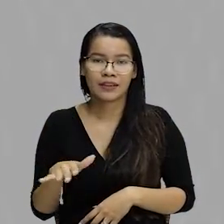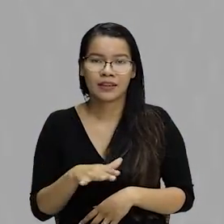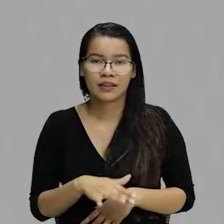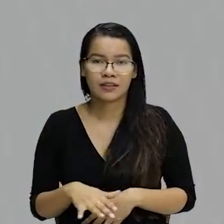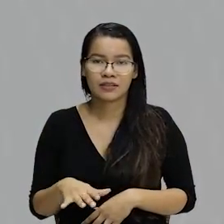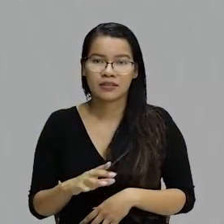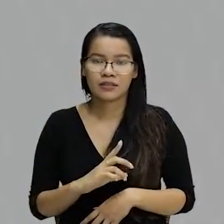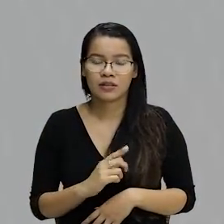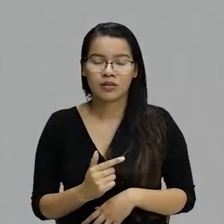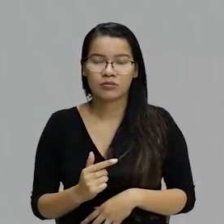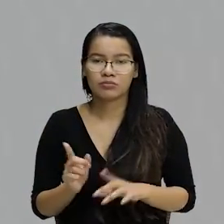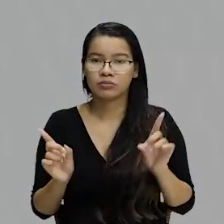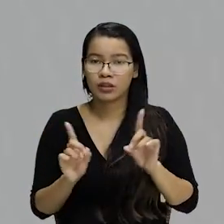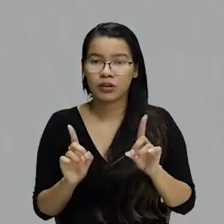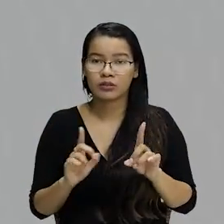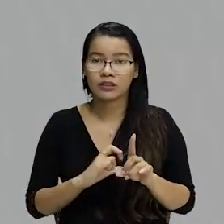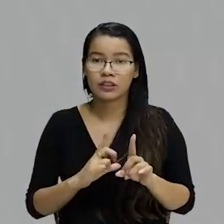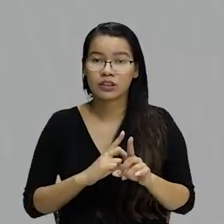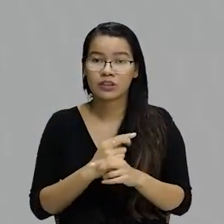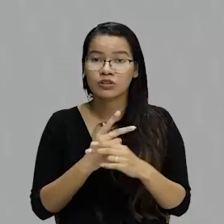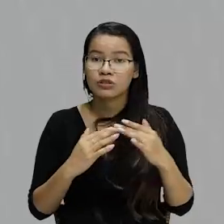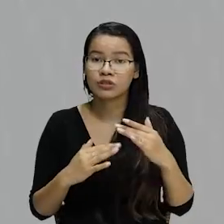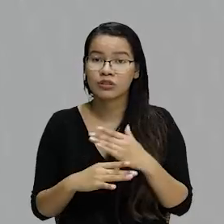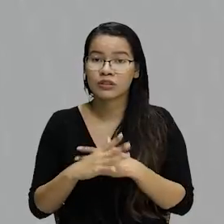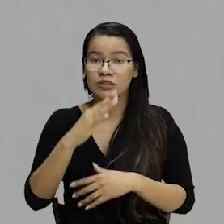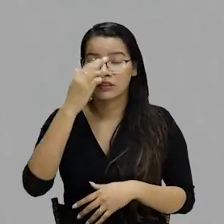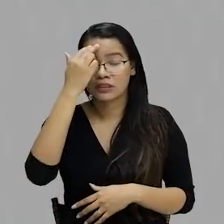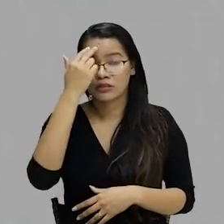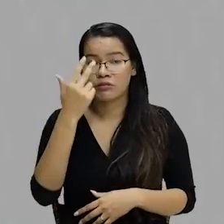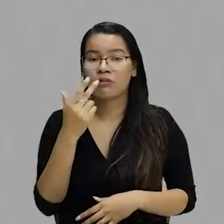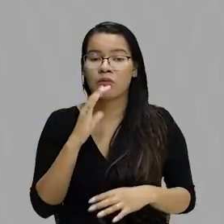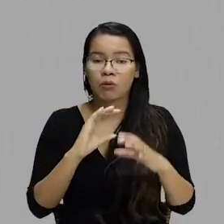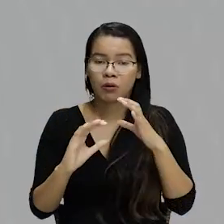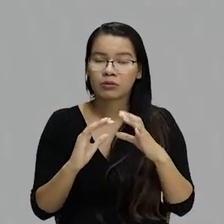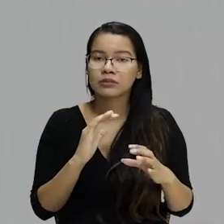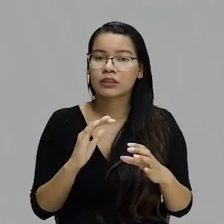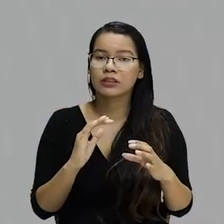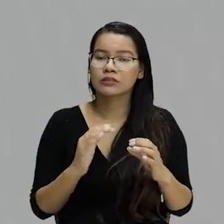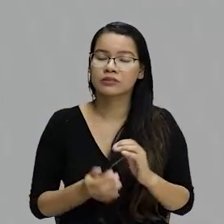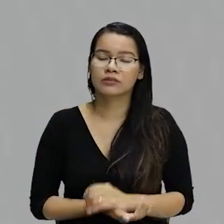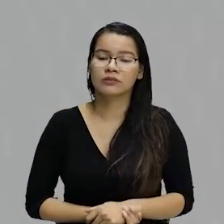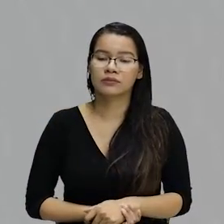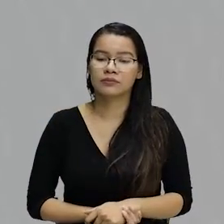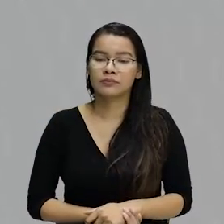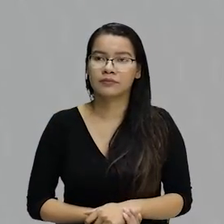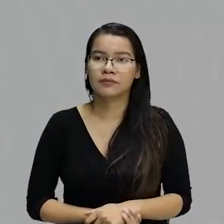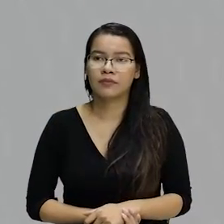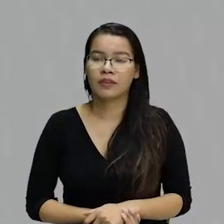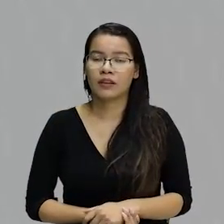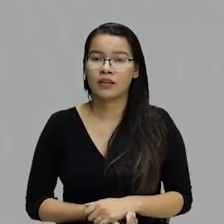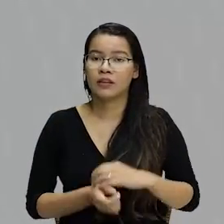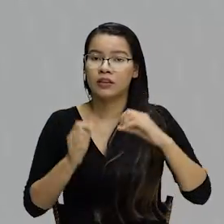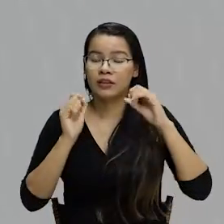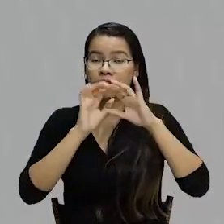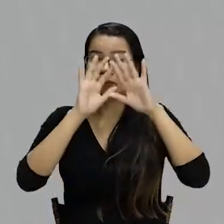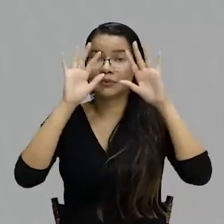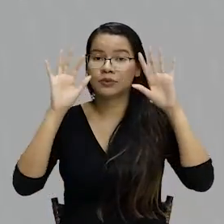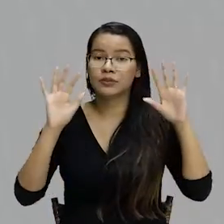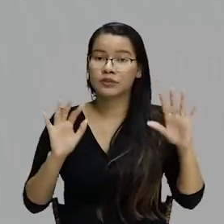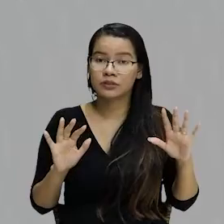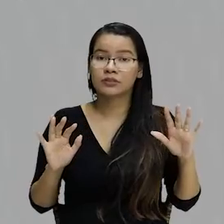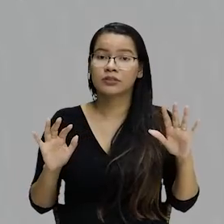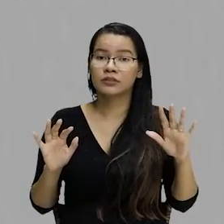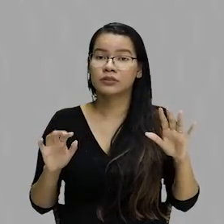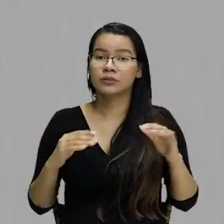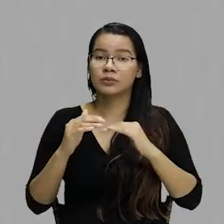inclusive simplórias, do nosso povo contada por bonecos. Né? Que metáfora maravilhosa. Abram o leque de vocês nesse processo de